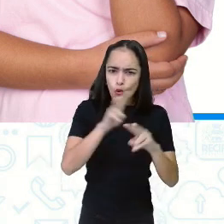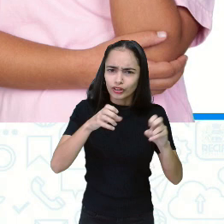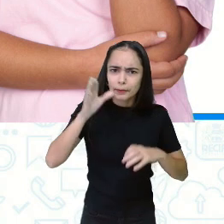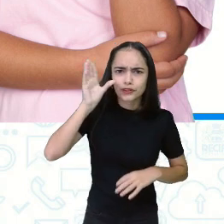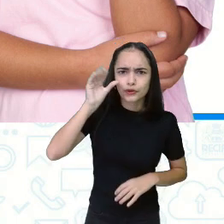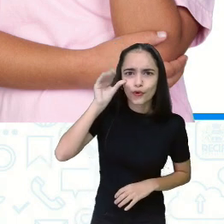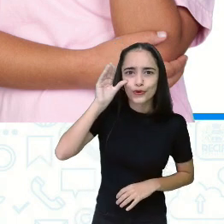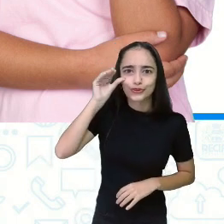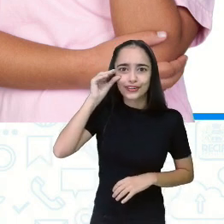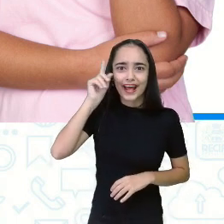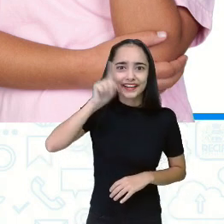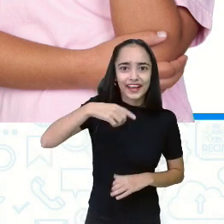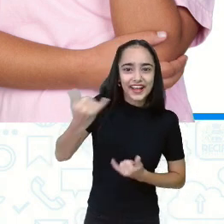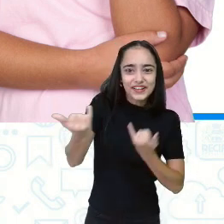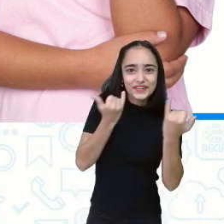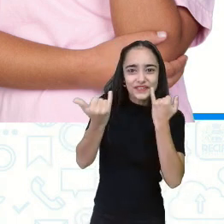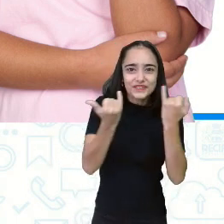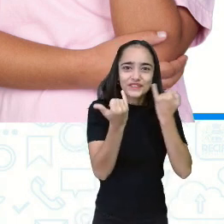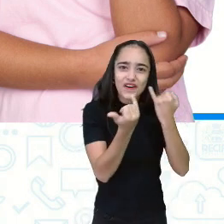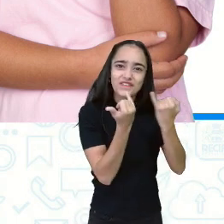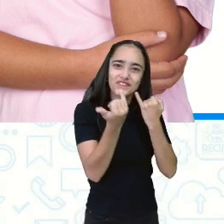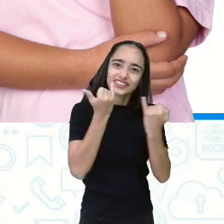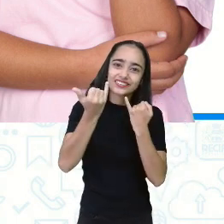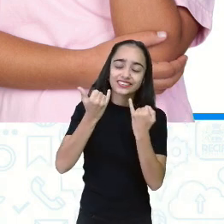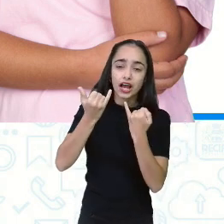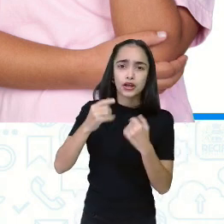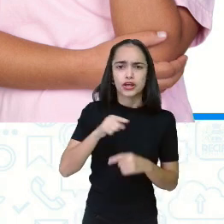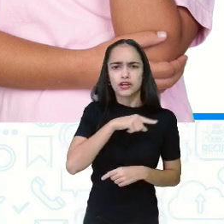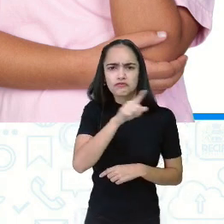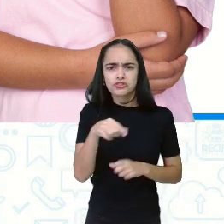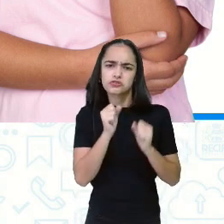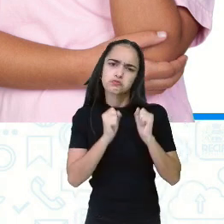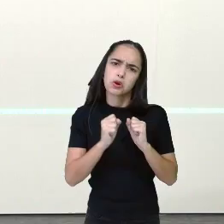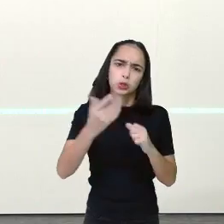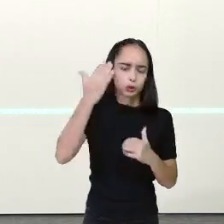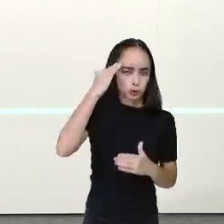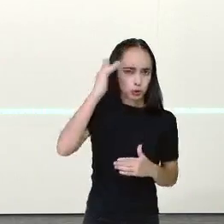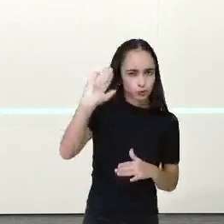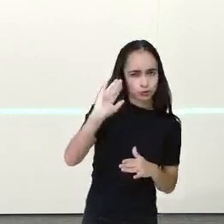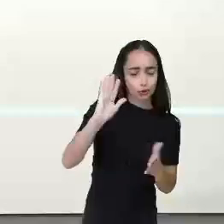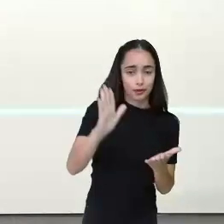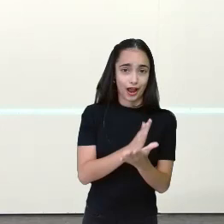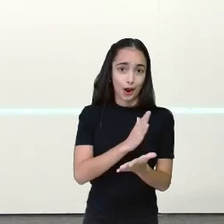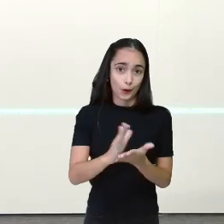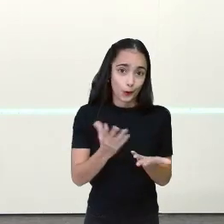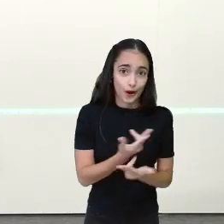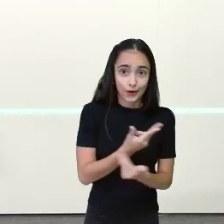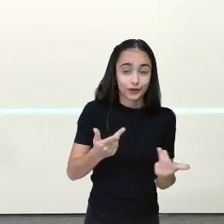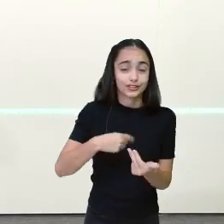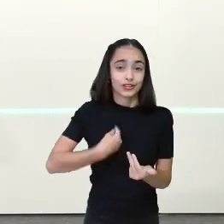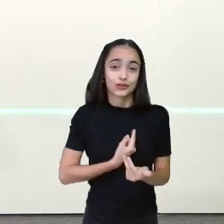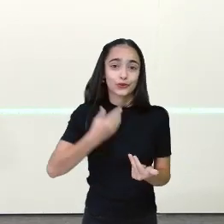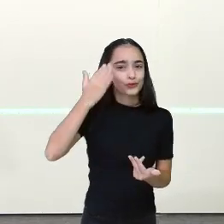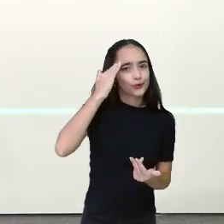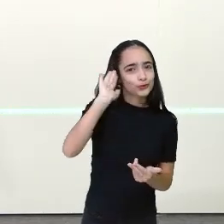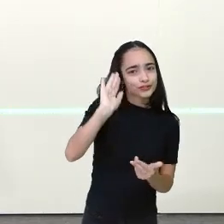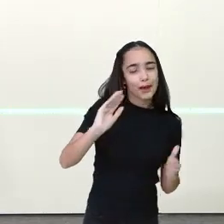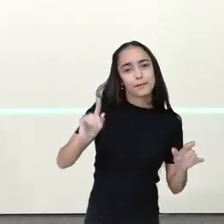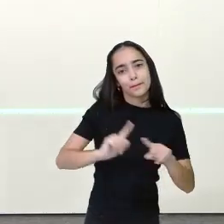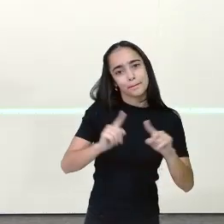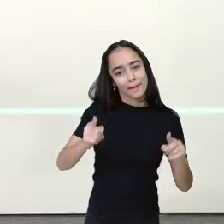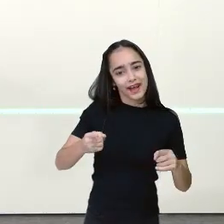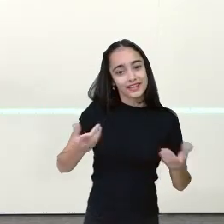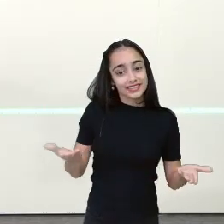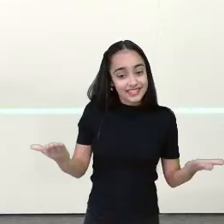tá? É uma informação incomum ou uma informação surpreendente, alguma coisa que a gente não sabia sobre, que a gente vai ficar sabendo